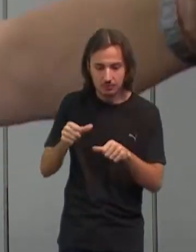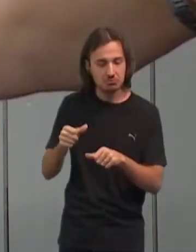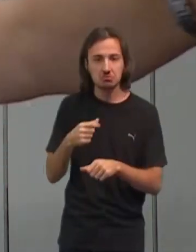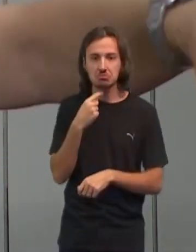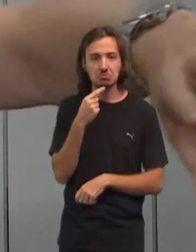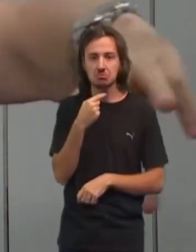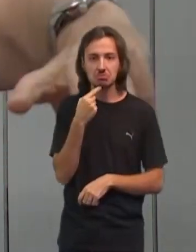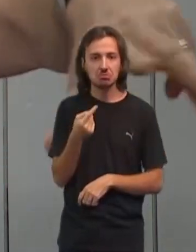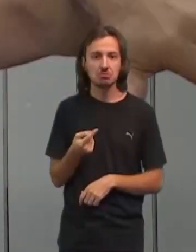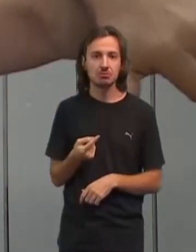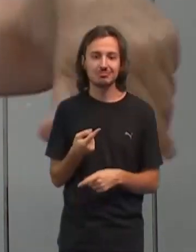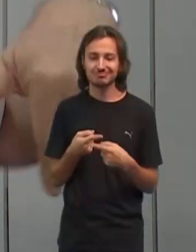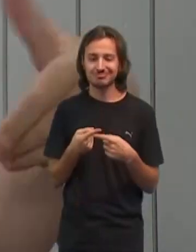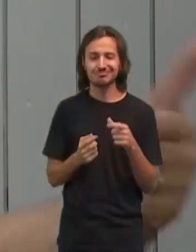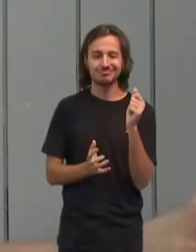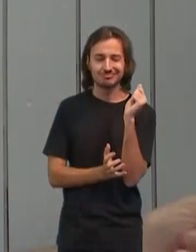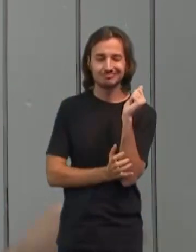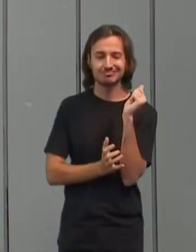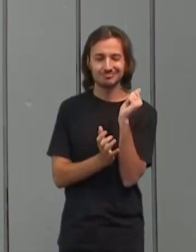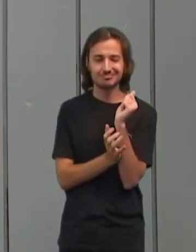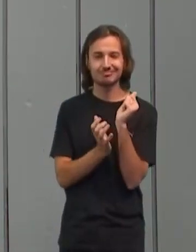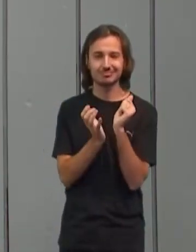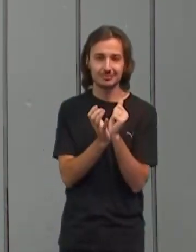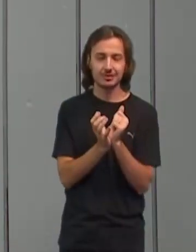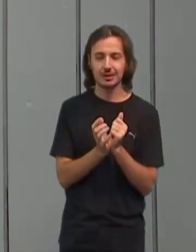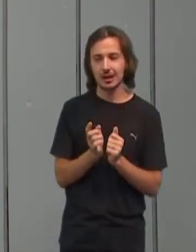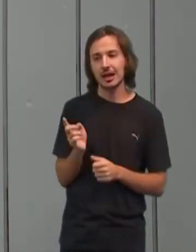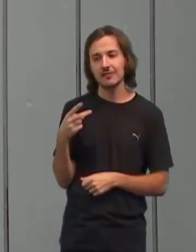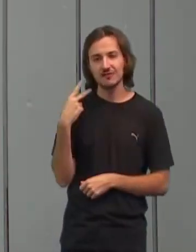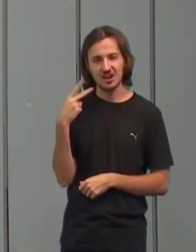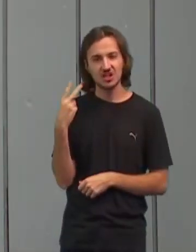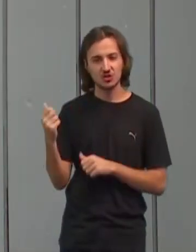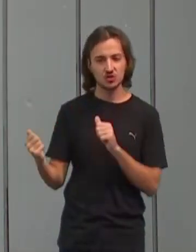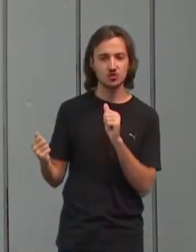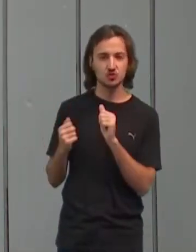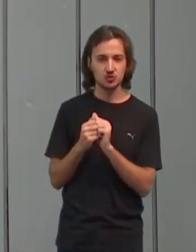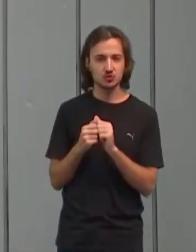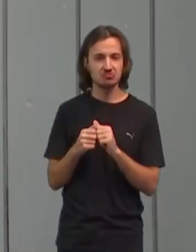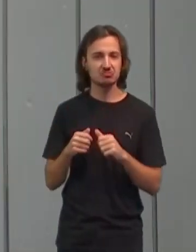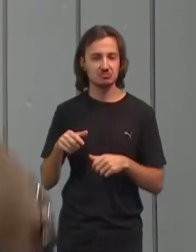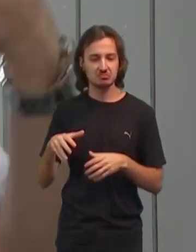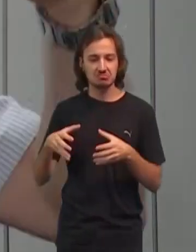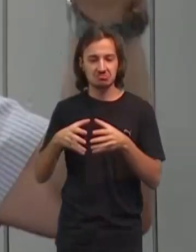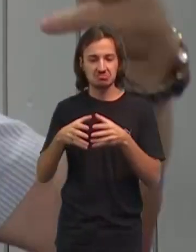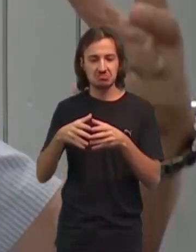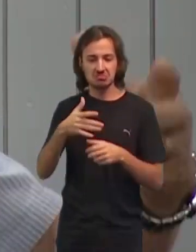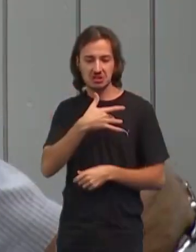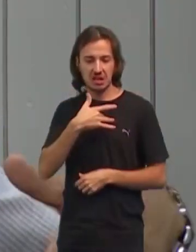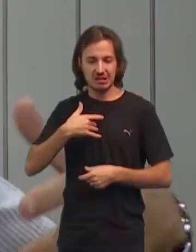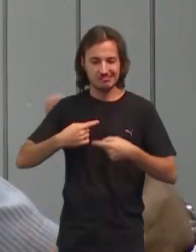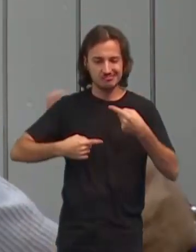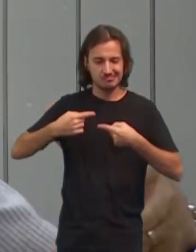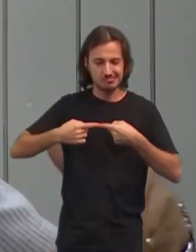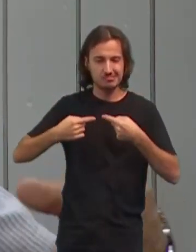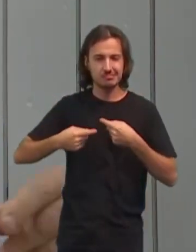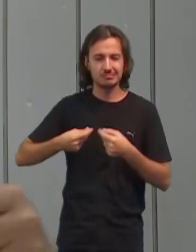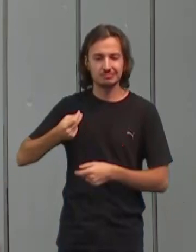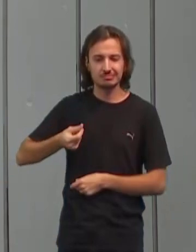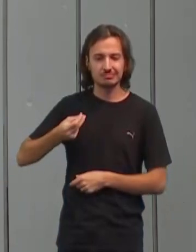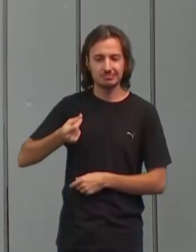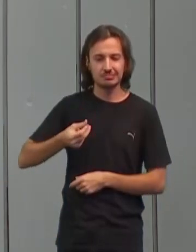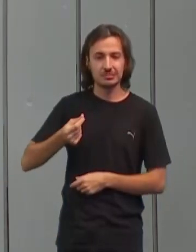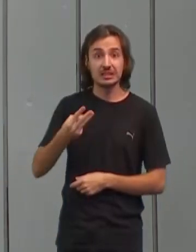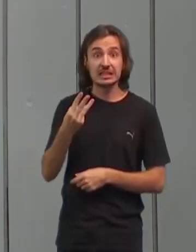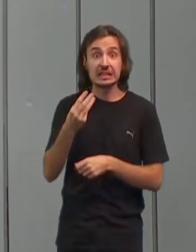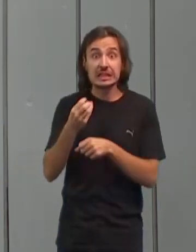uma reunião, né? Uma vistoria, juntamente com o Antônio Aguiar, da nossa Comissão de Saúde. Com muito custo, depois de quase 3 anos,